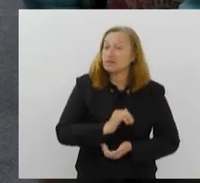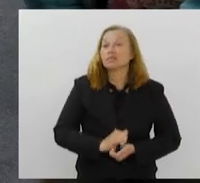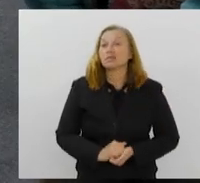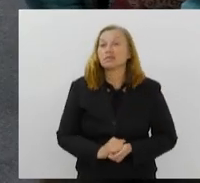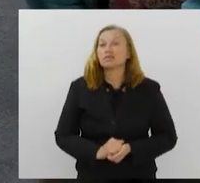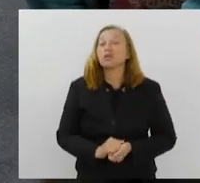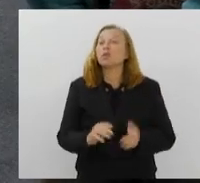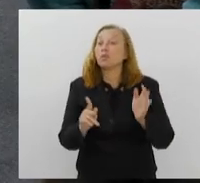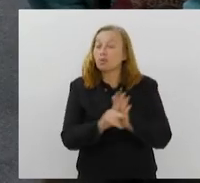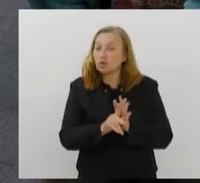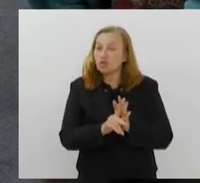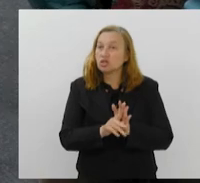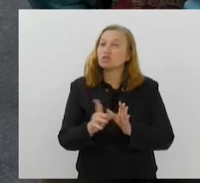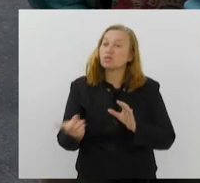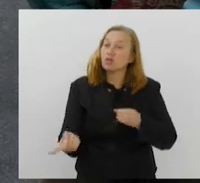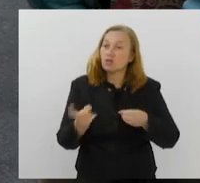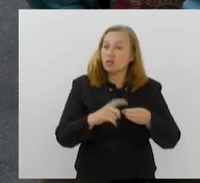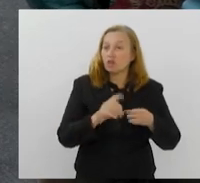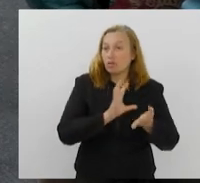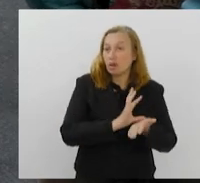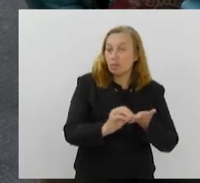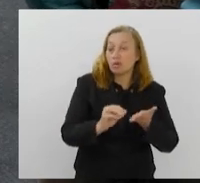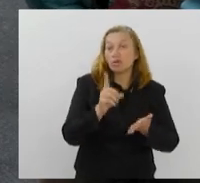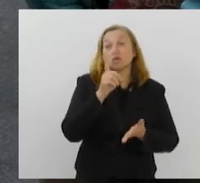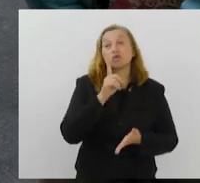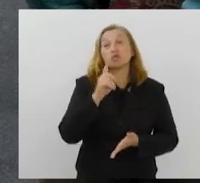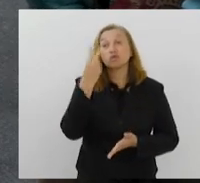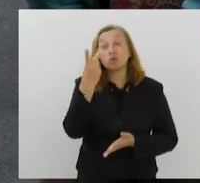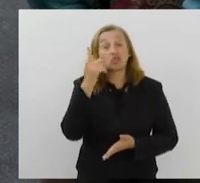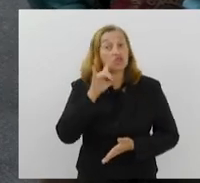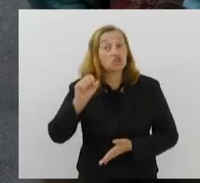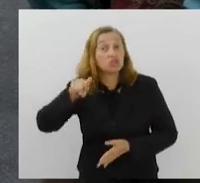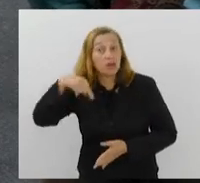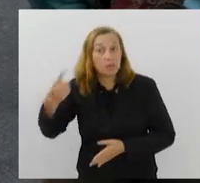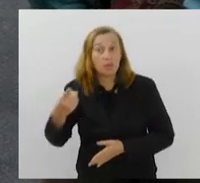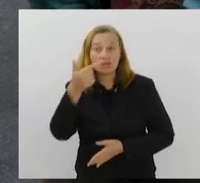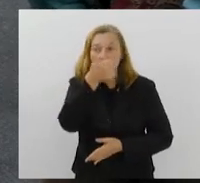o projeto veio à pauta 2 dias depois, em